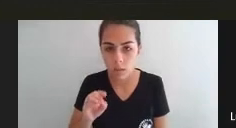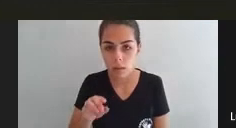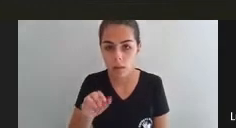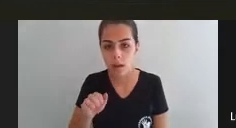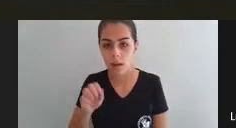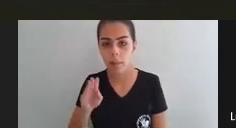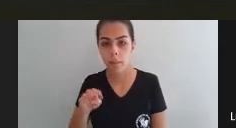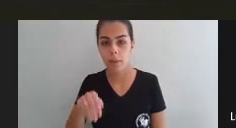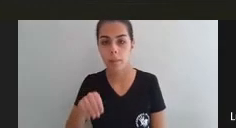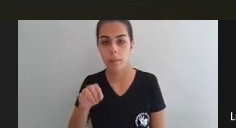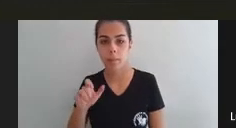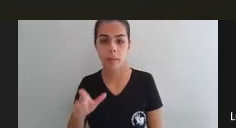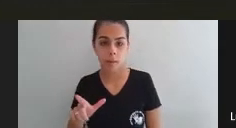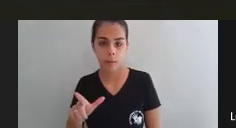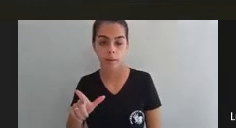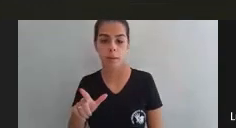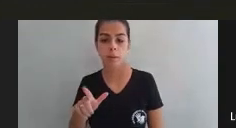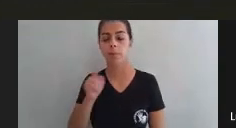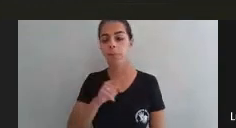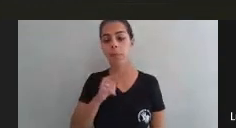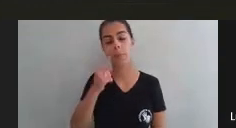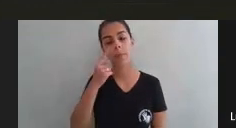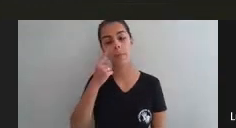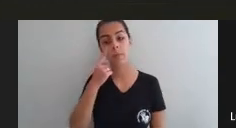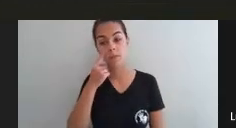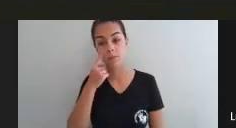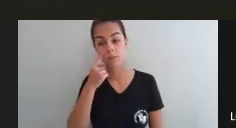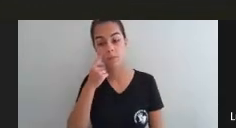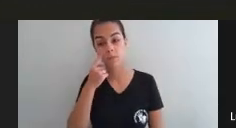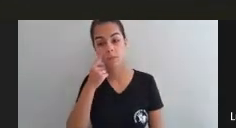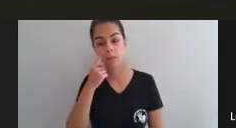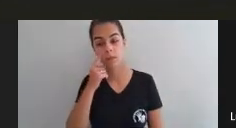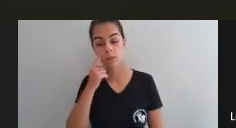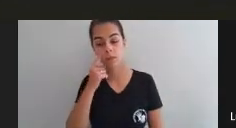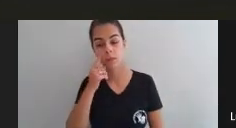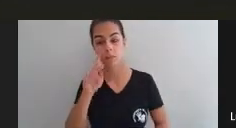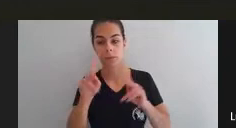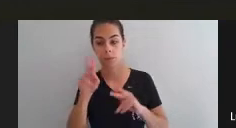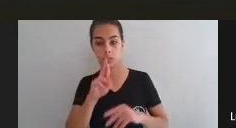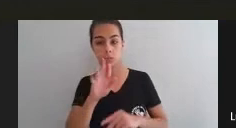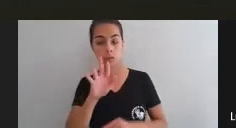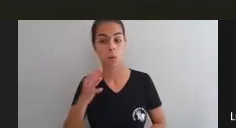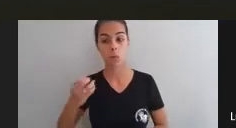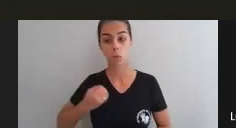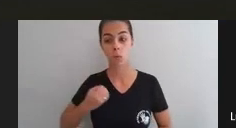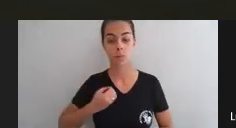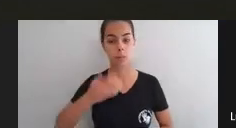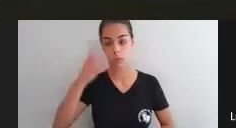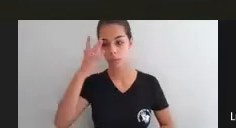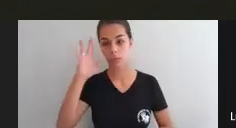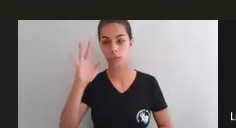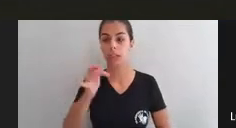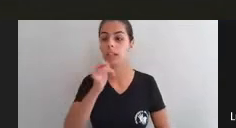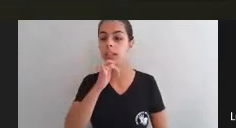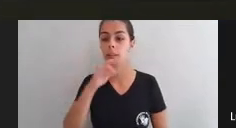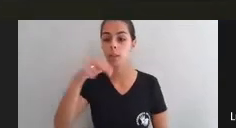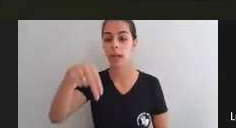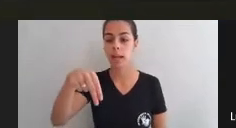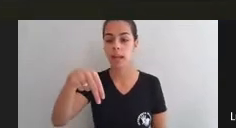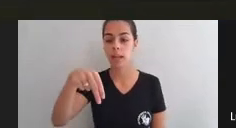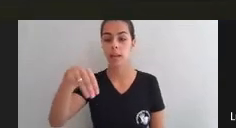Vamos considerar que, como eu não tenho o número, vai ser Nmols, ok?